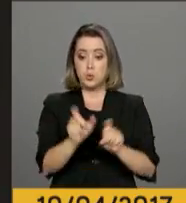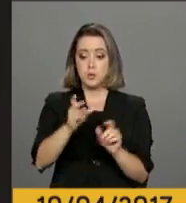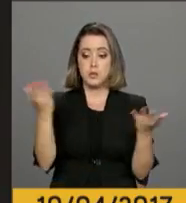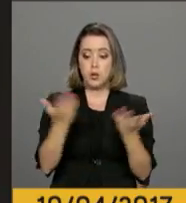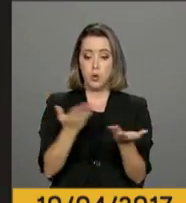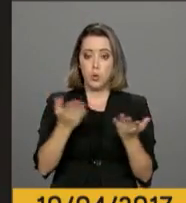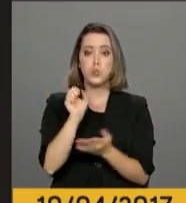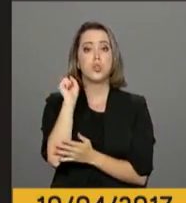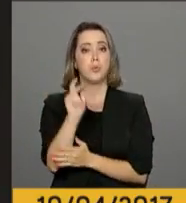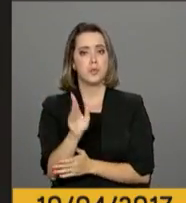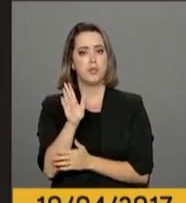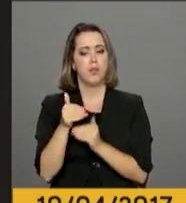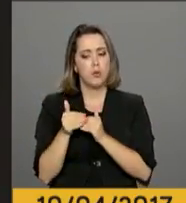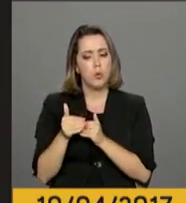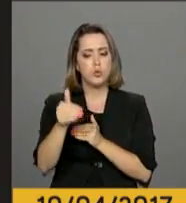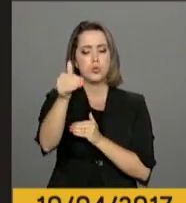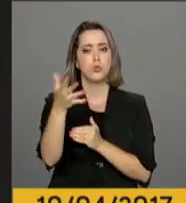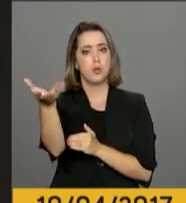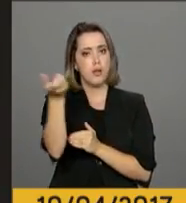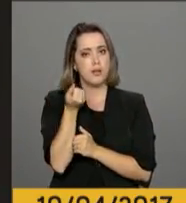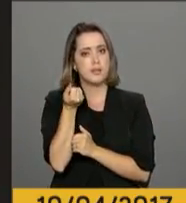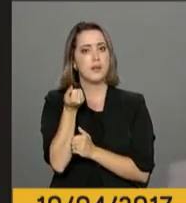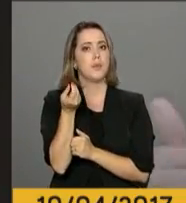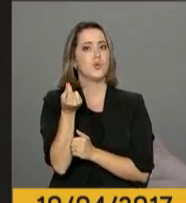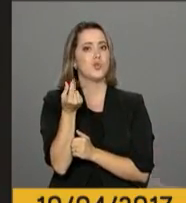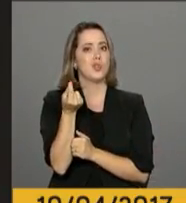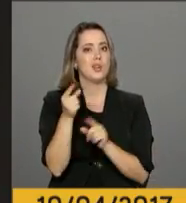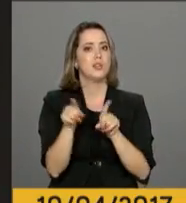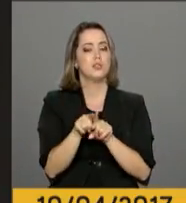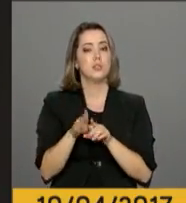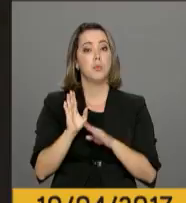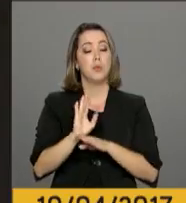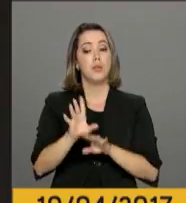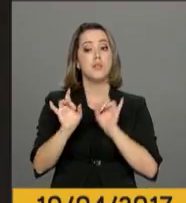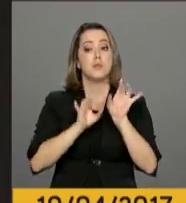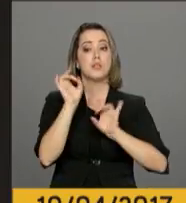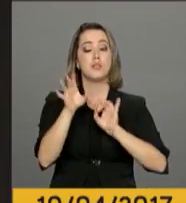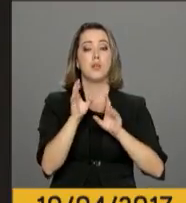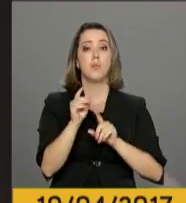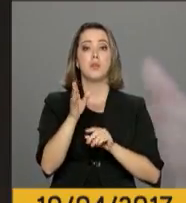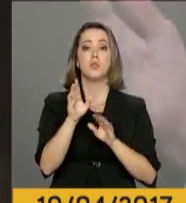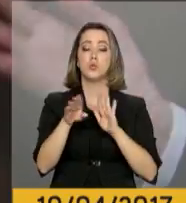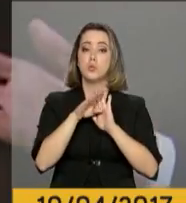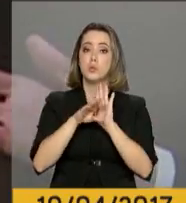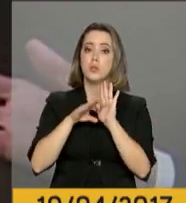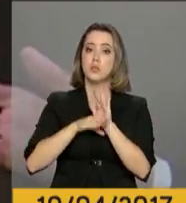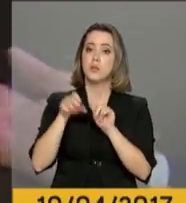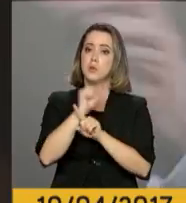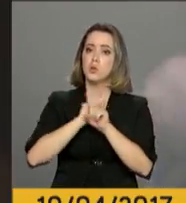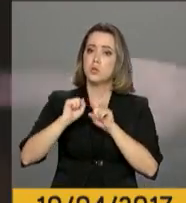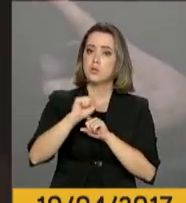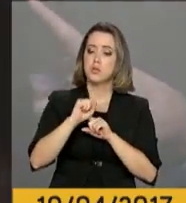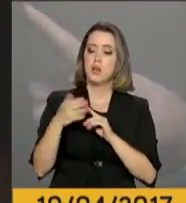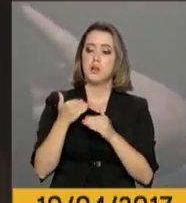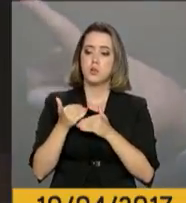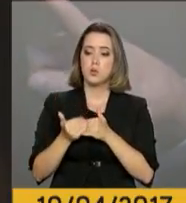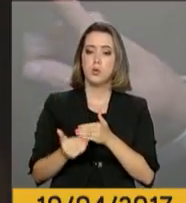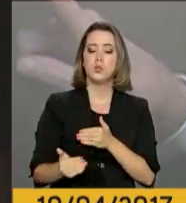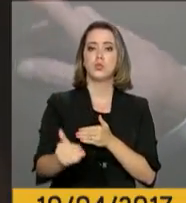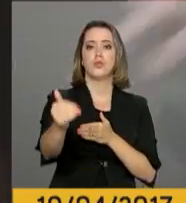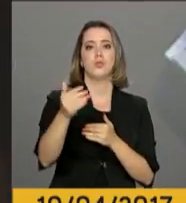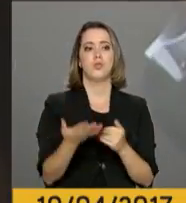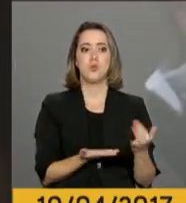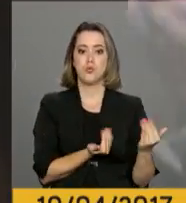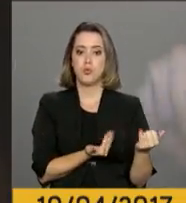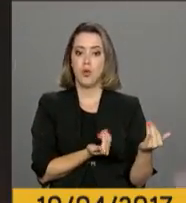suas pensões, especialmente para garantir que os programas sociais que nós estamos patrocinando possam continuar e que aqueles mais